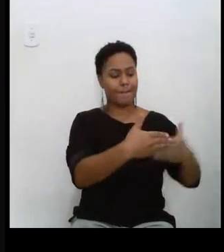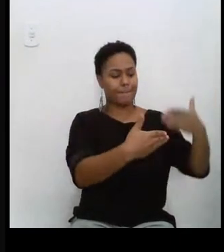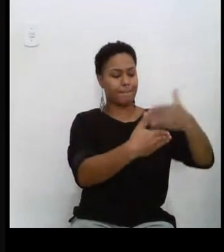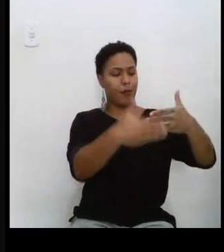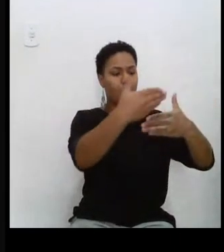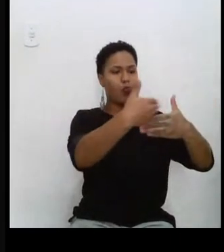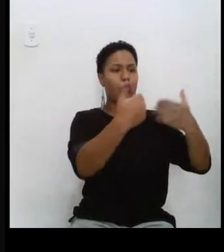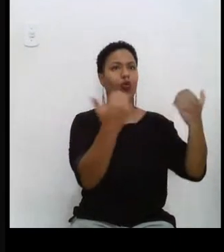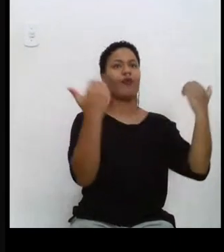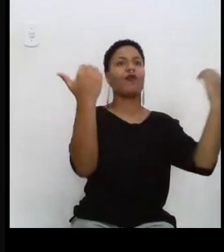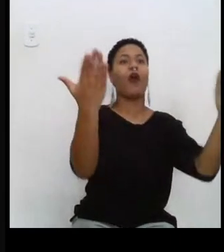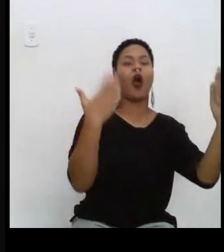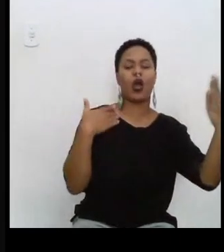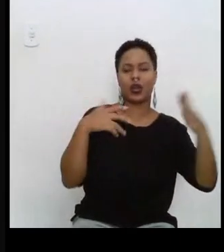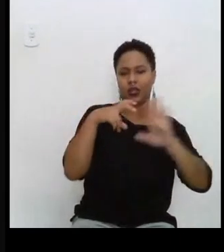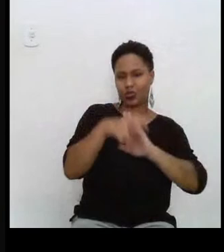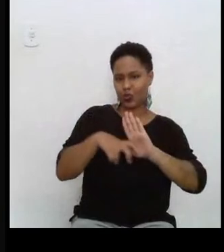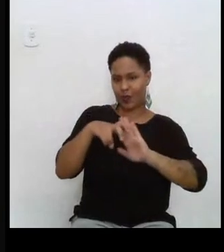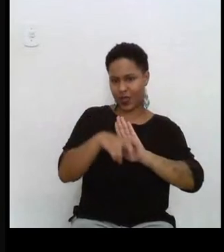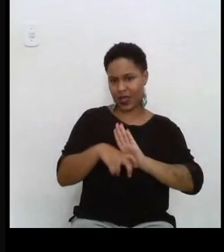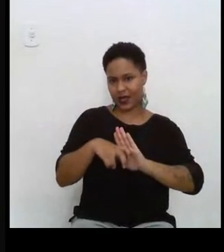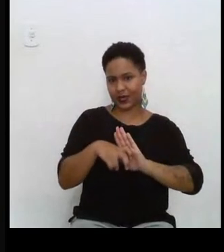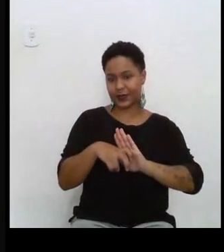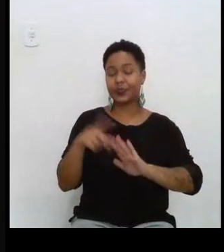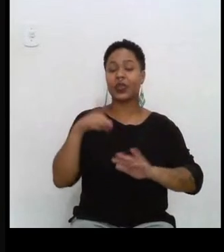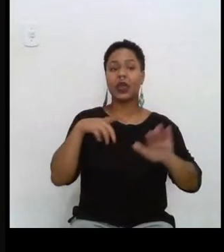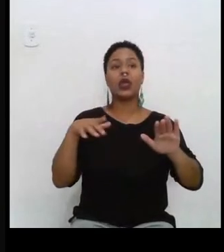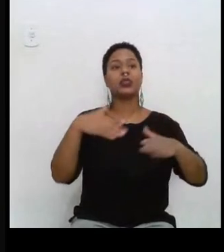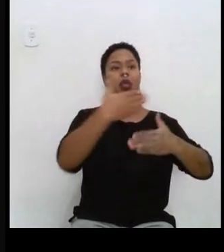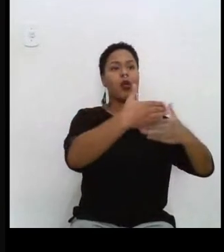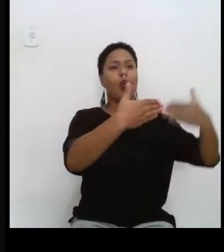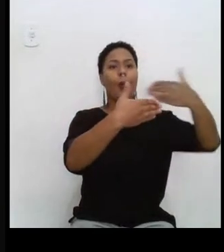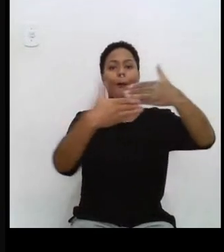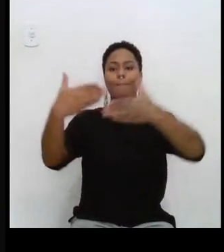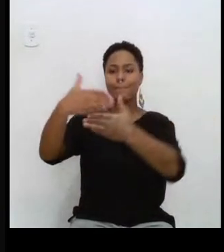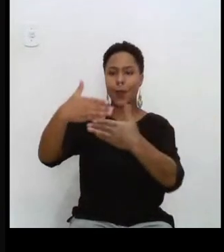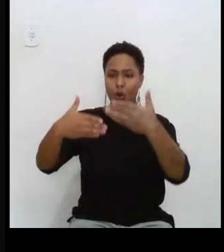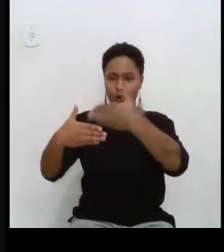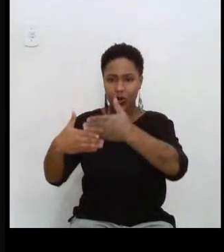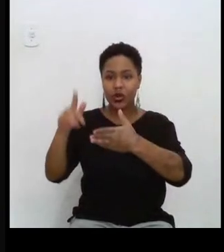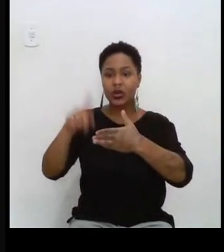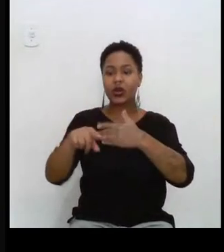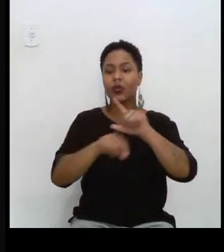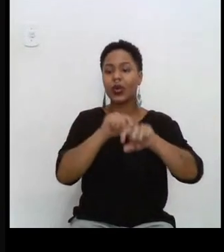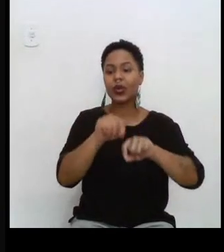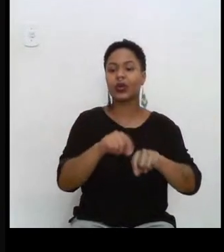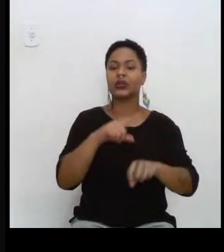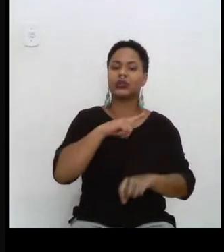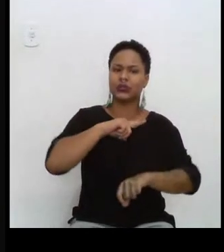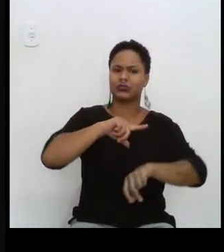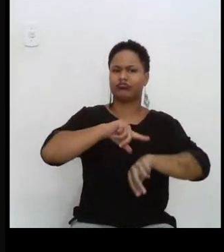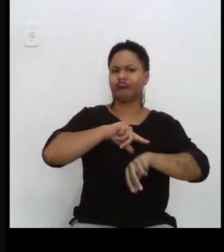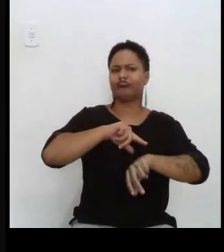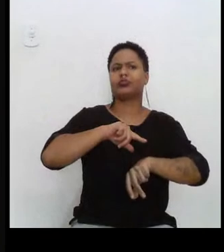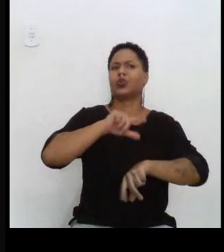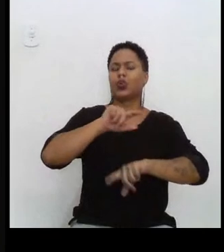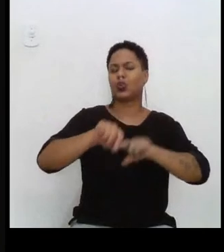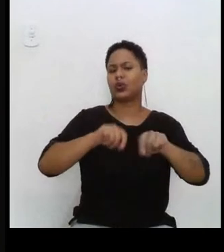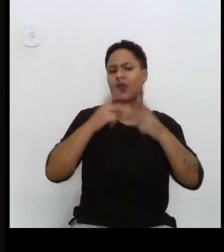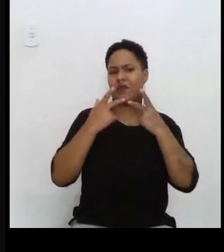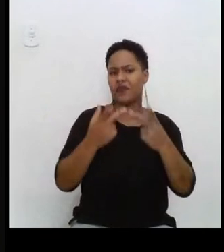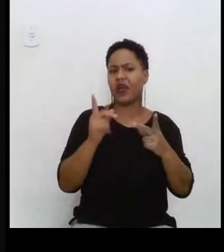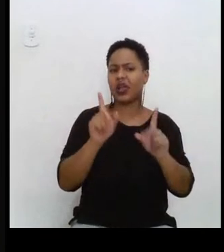quero namorar não é dono dessa sem Olha o pior aumenta consignado vinculado a escolha a cena em